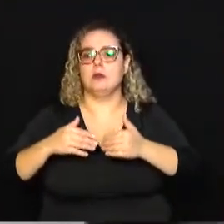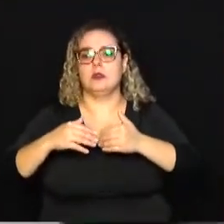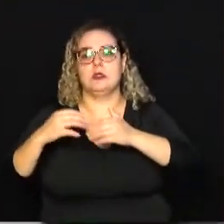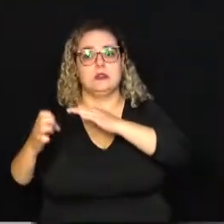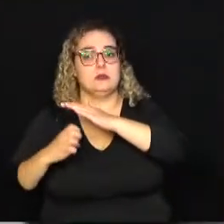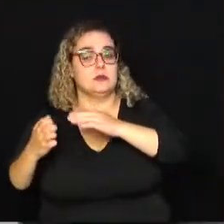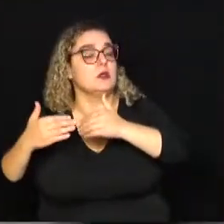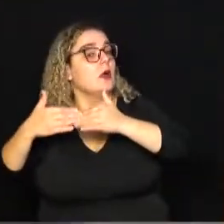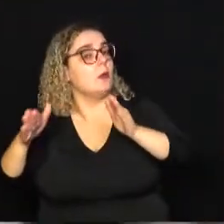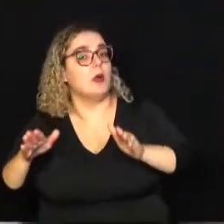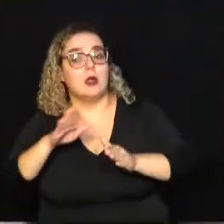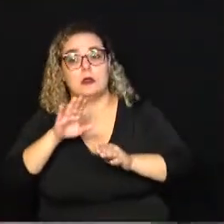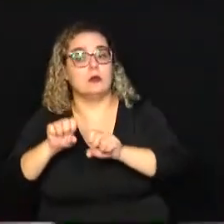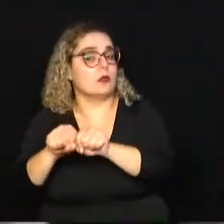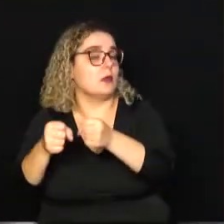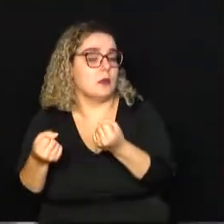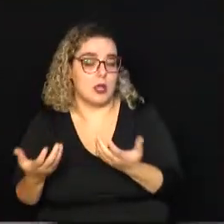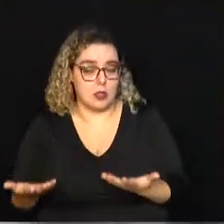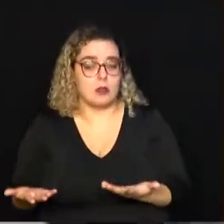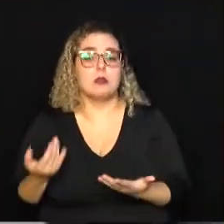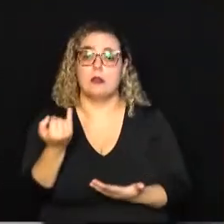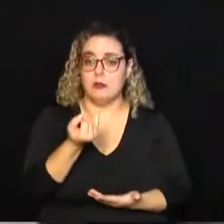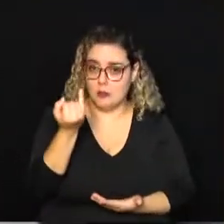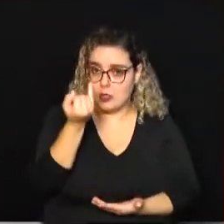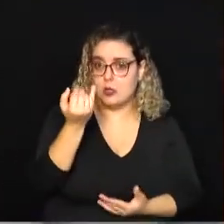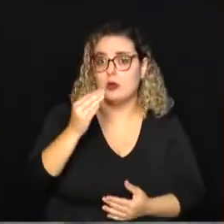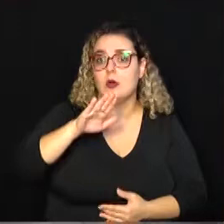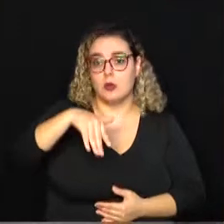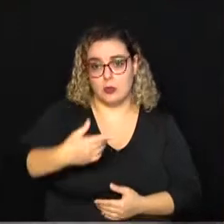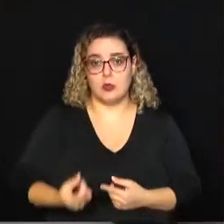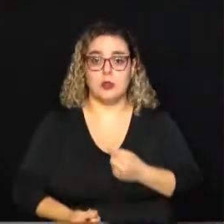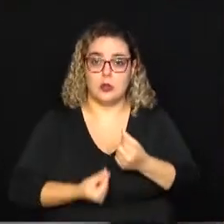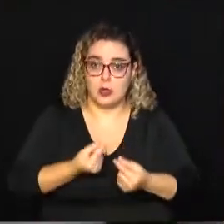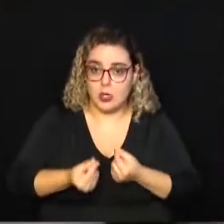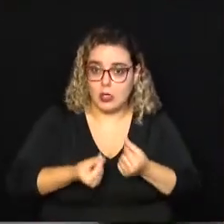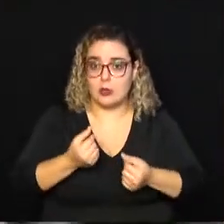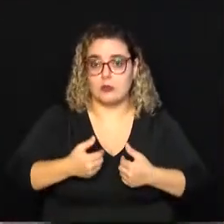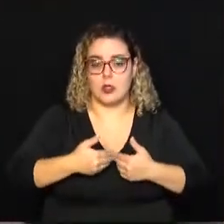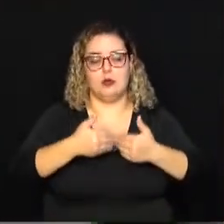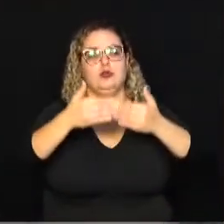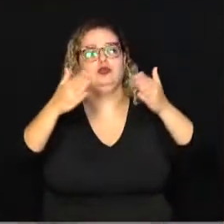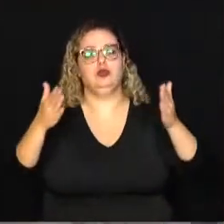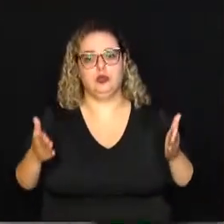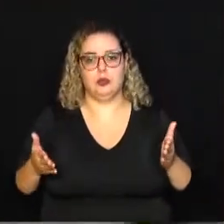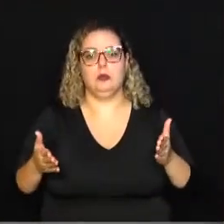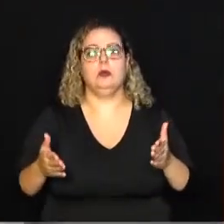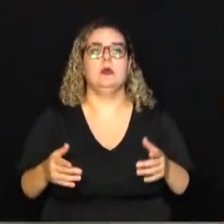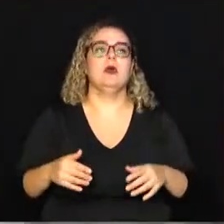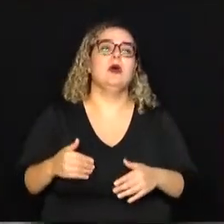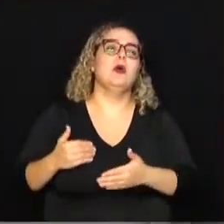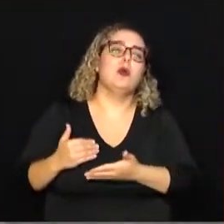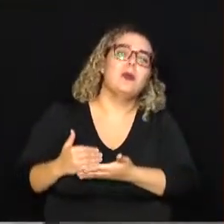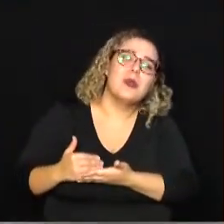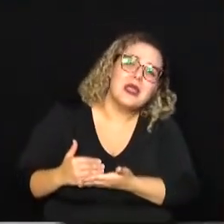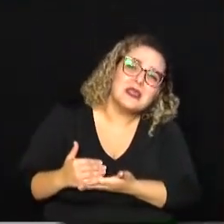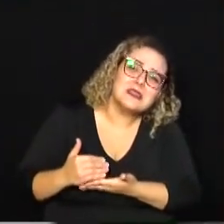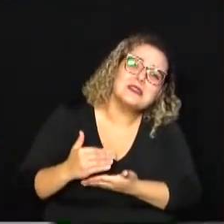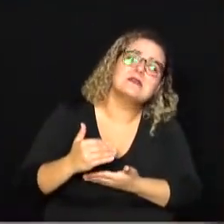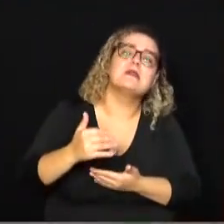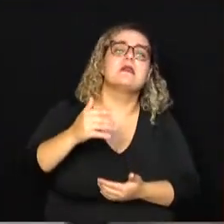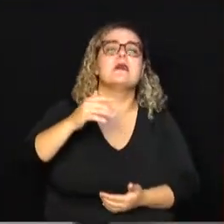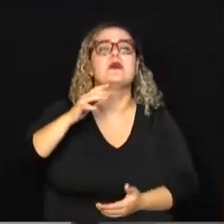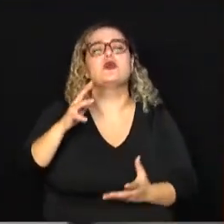falidas, né? É muito importante, porque aí quando a economia reabre, você não vai ter um contexto de ter que reabrir uma empresa